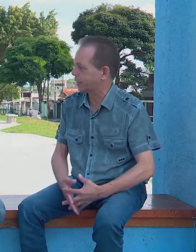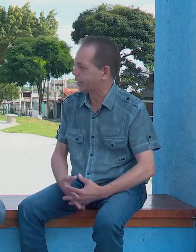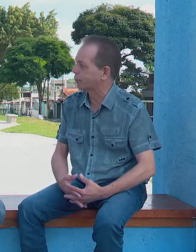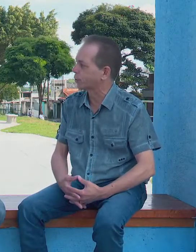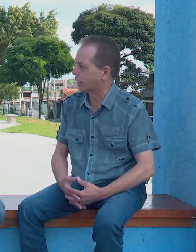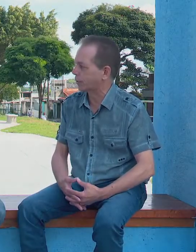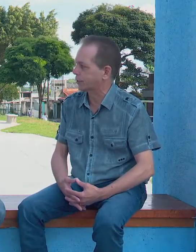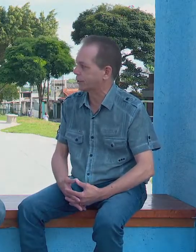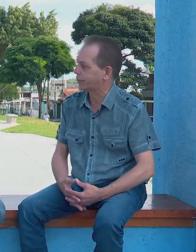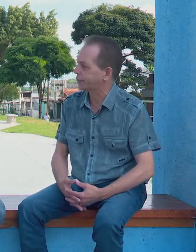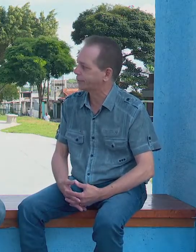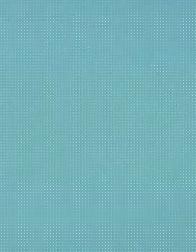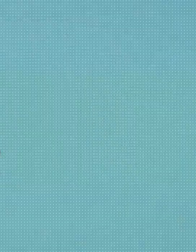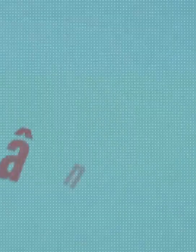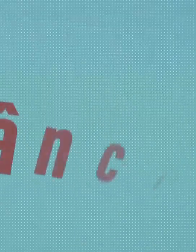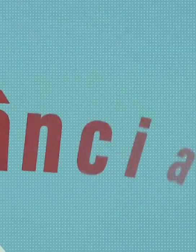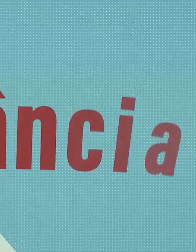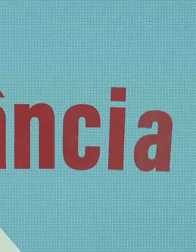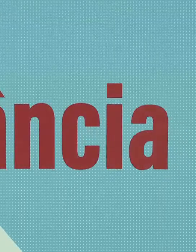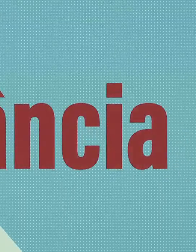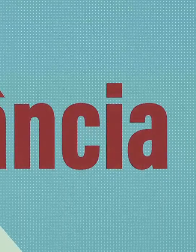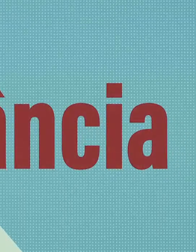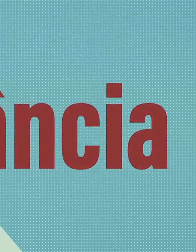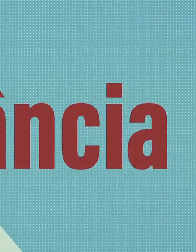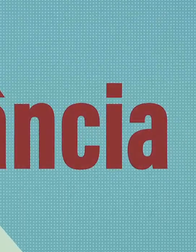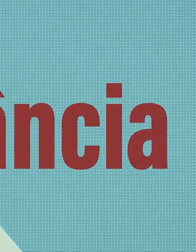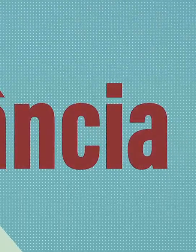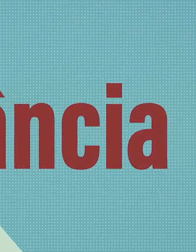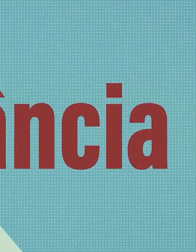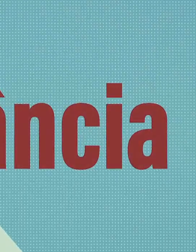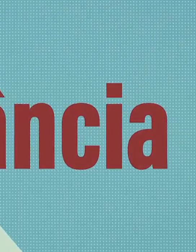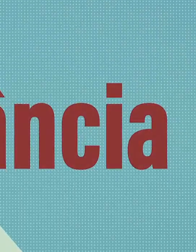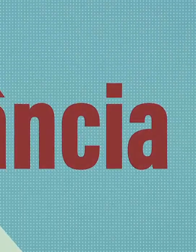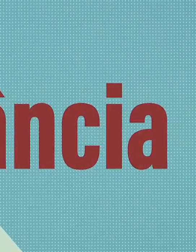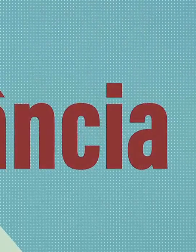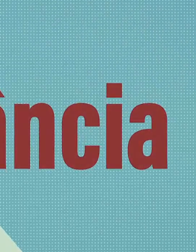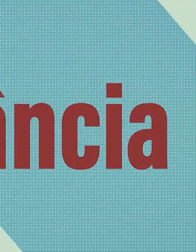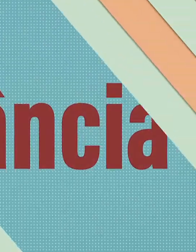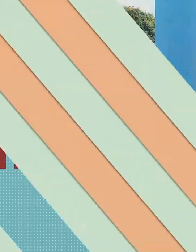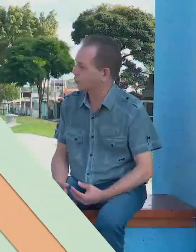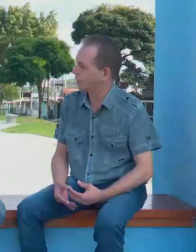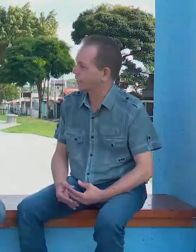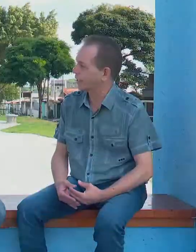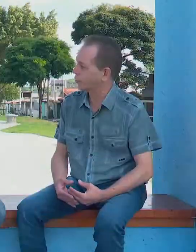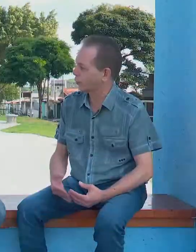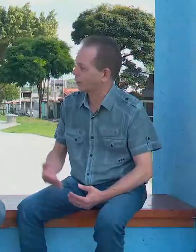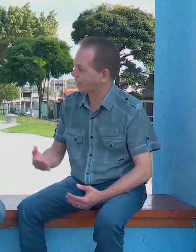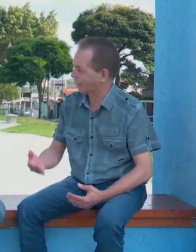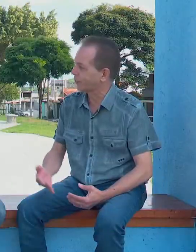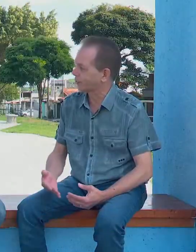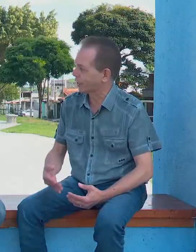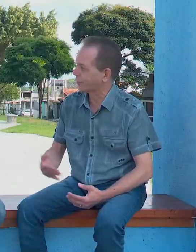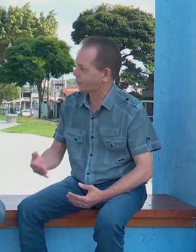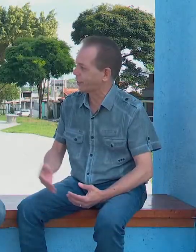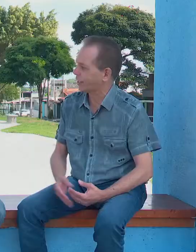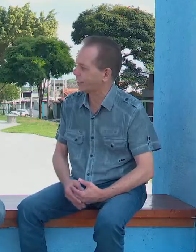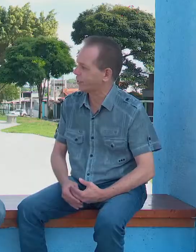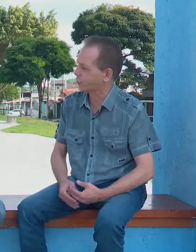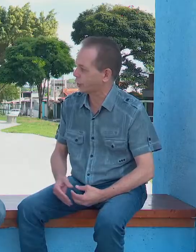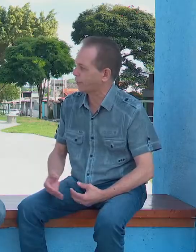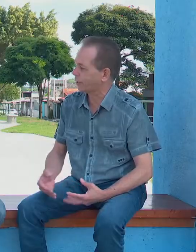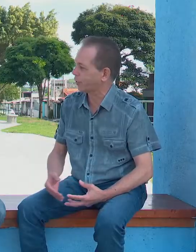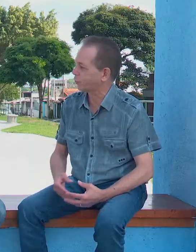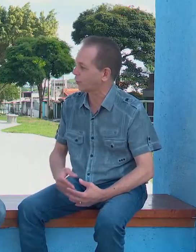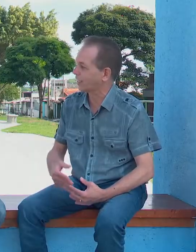imensa de ter morado aqui. Eu nasci lá naquele bairro, né, e estudei na Escola Barão, né, que fica